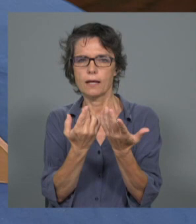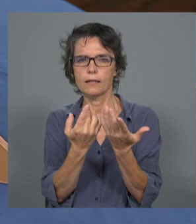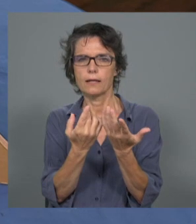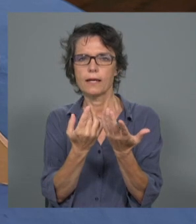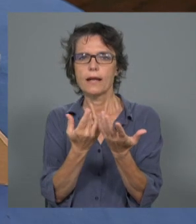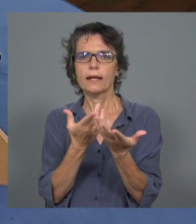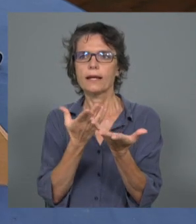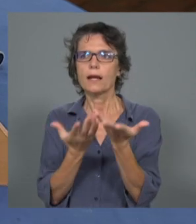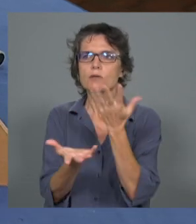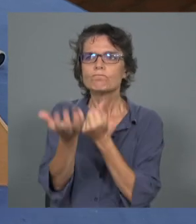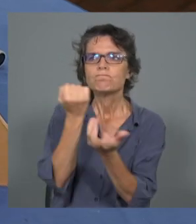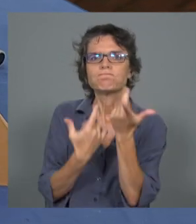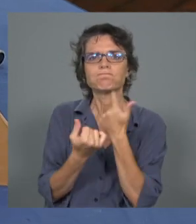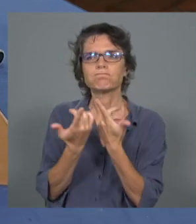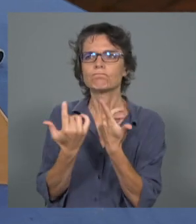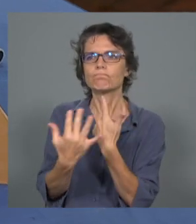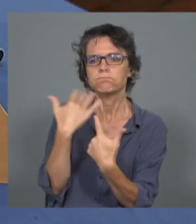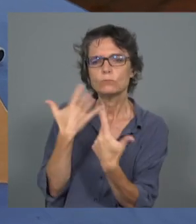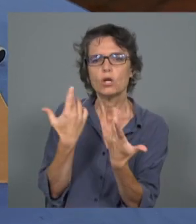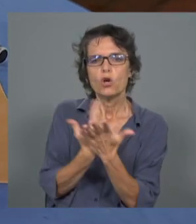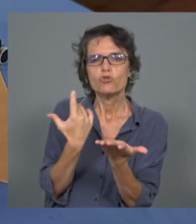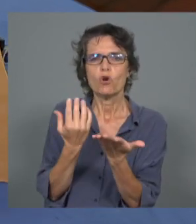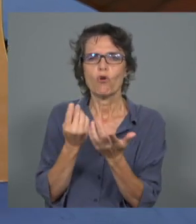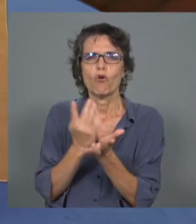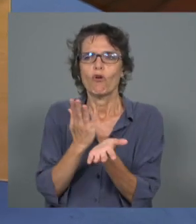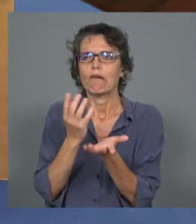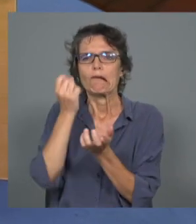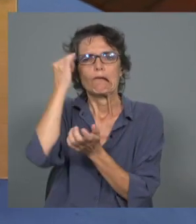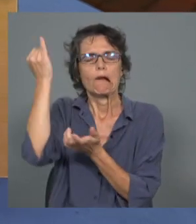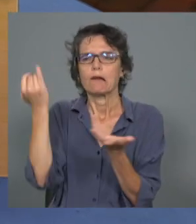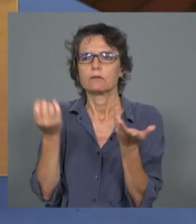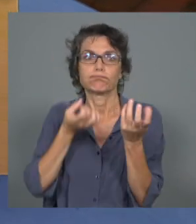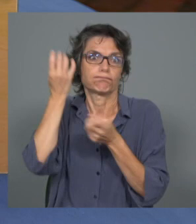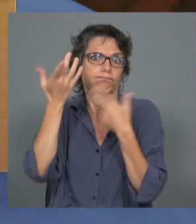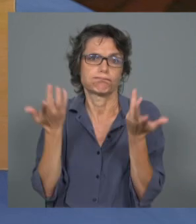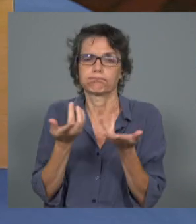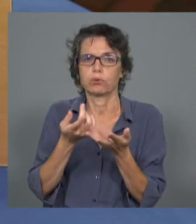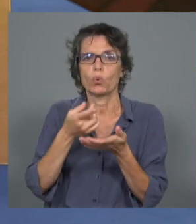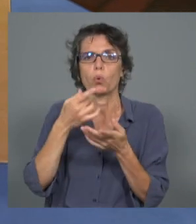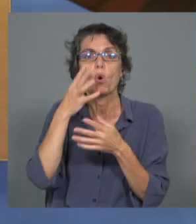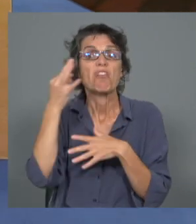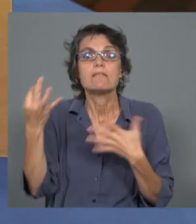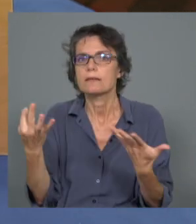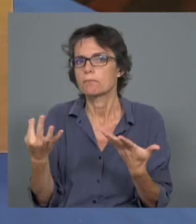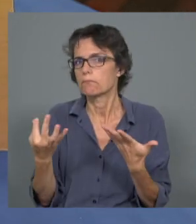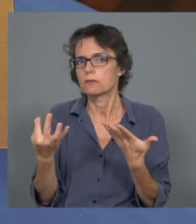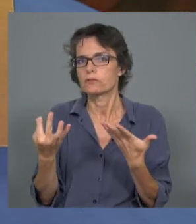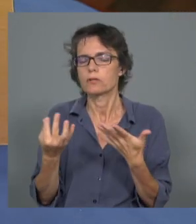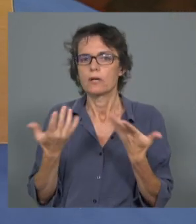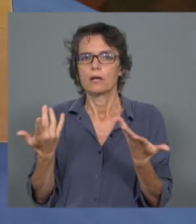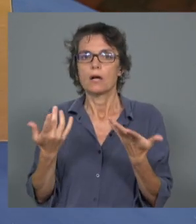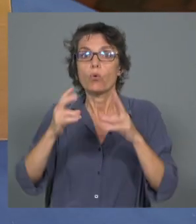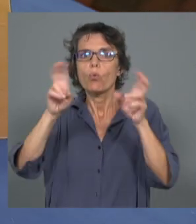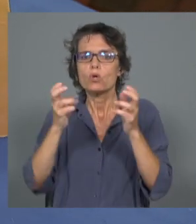mensagens curtas e como tal, também ideias de compreensão simples ou que se apresentem de forma de